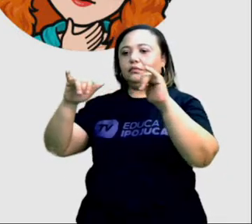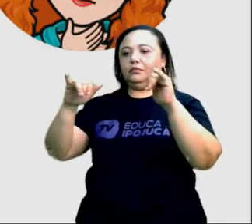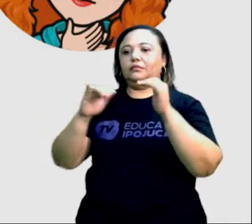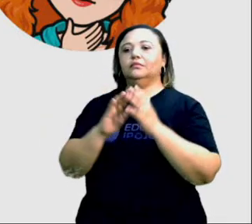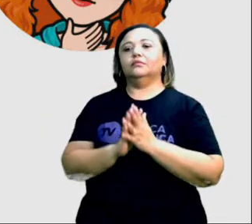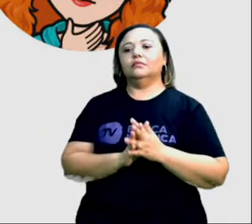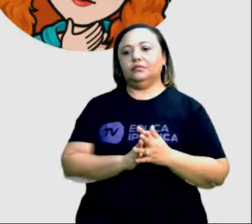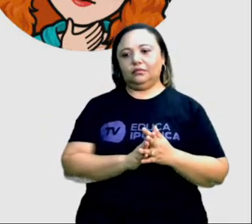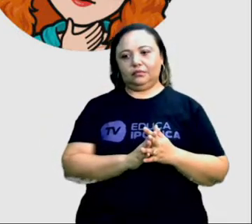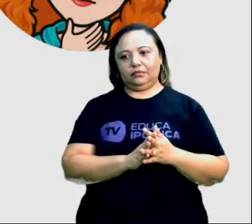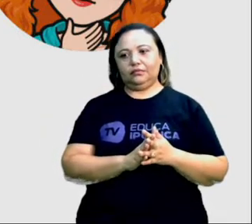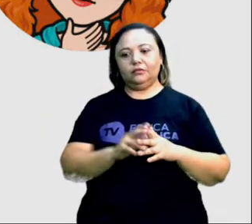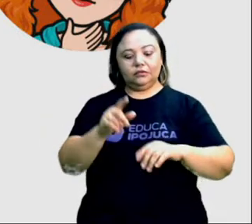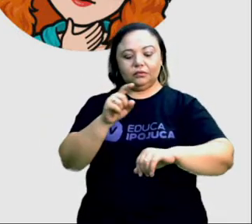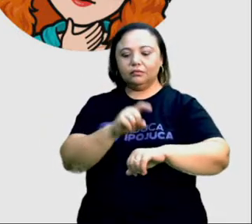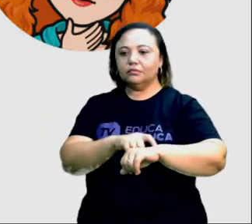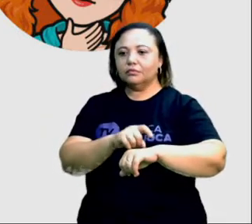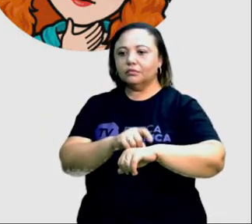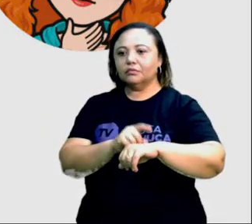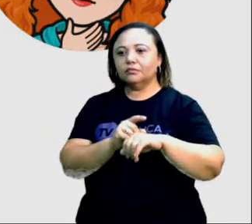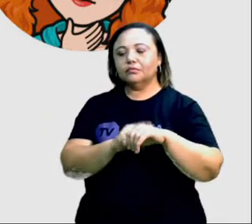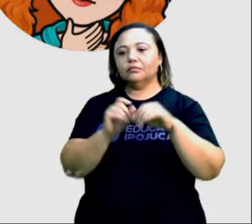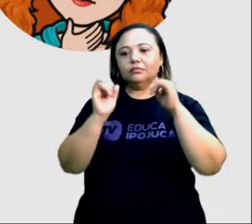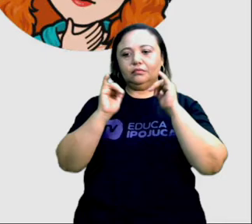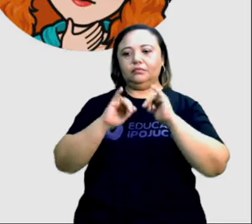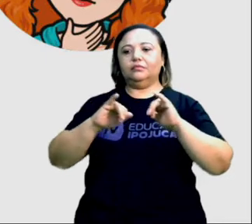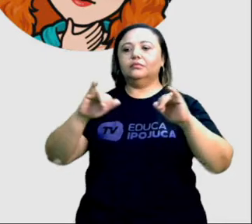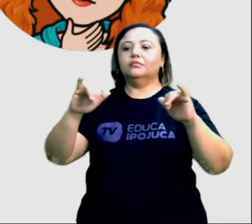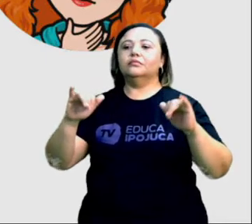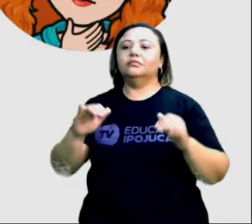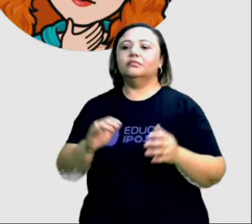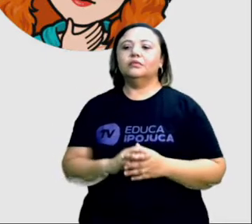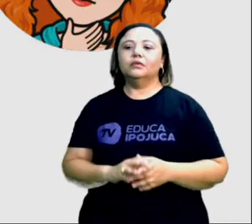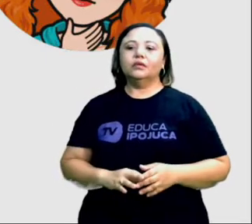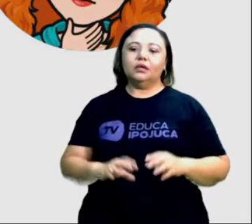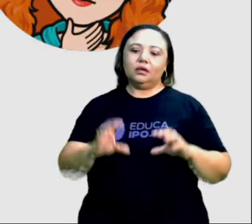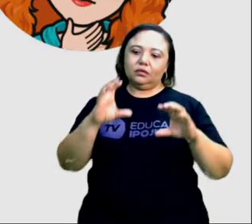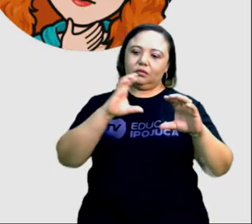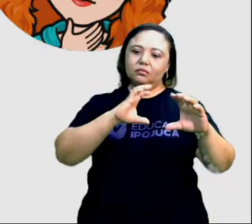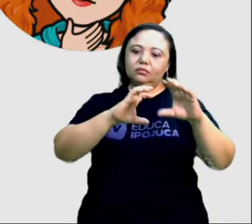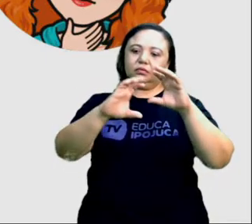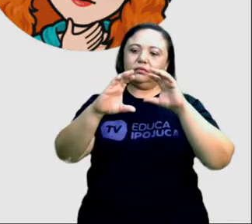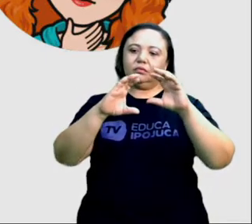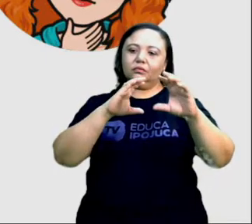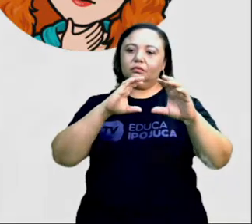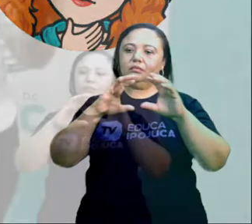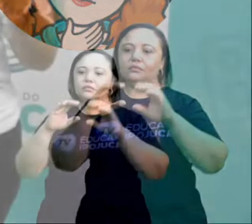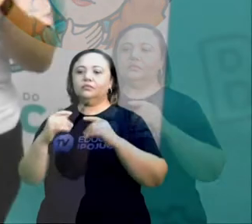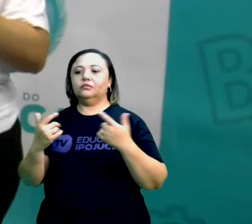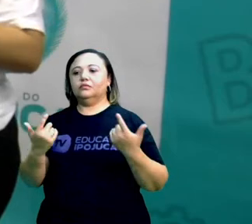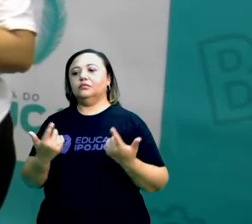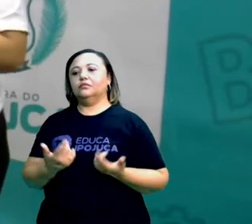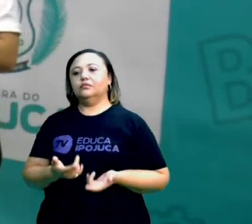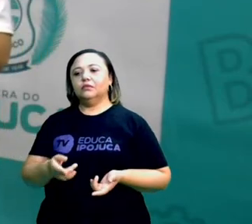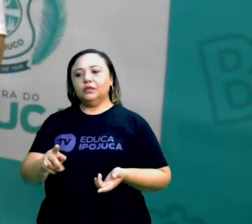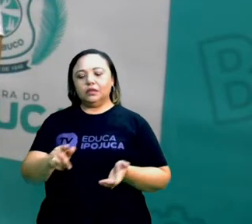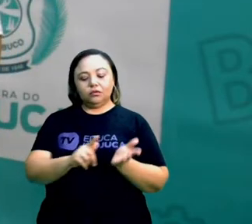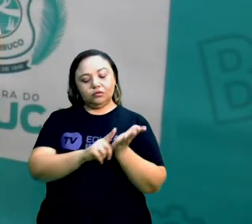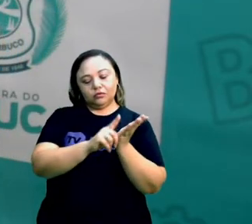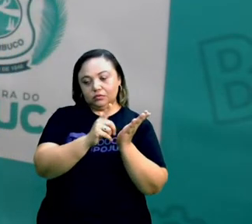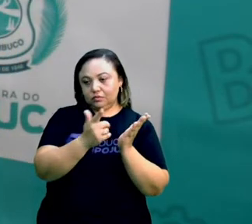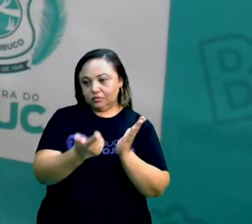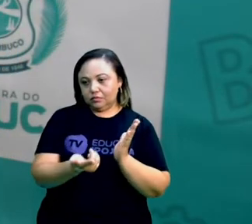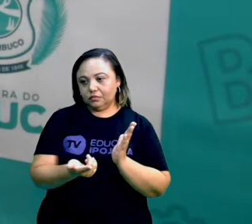não é verdade? Os meios de comunicação em massa, eles passam informações, passam gêneros